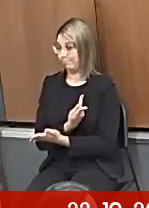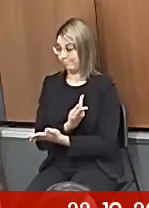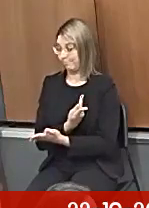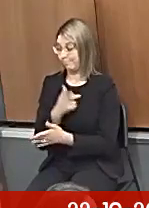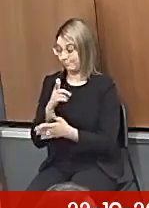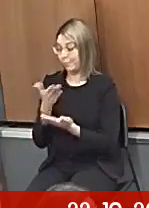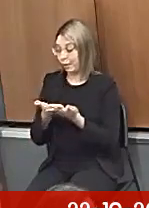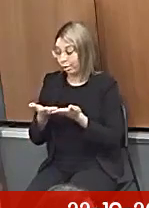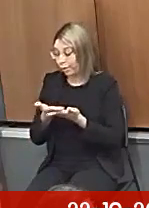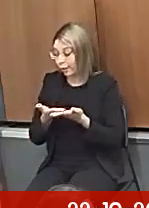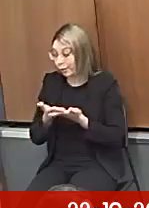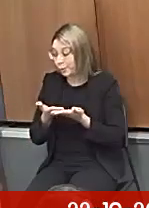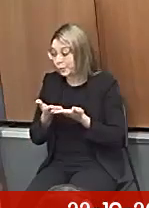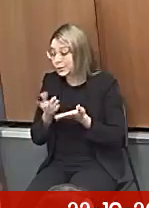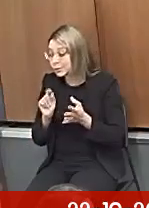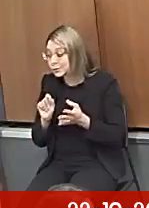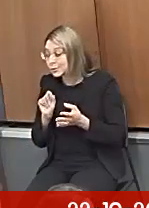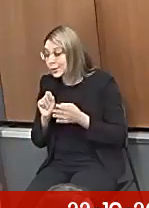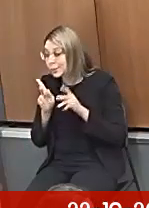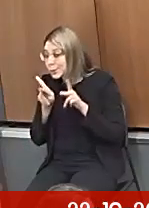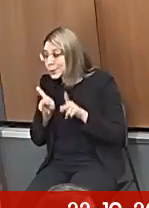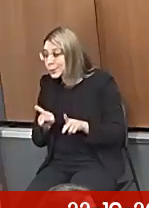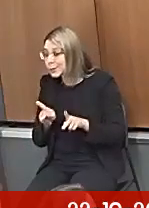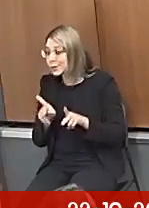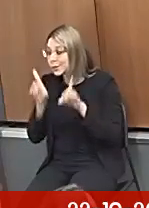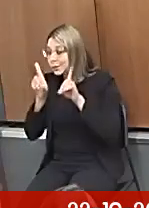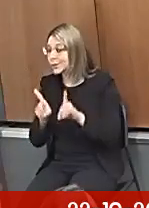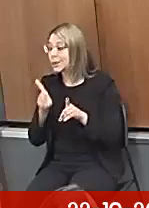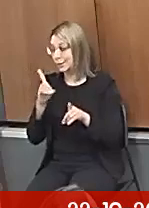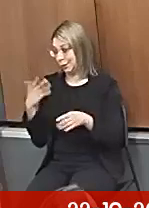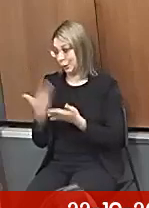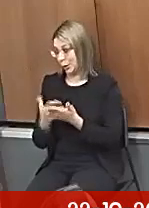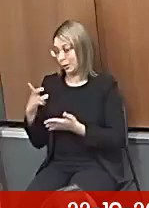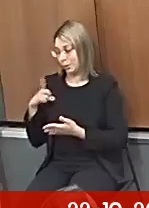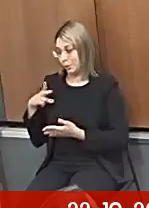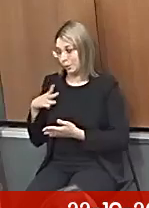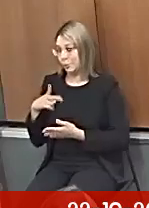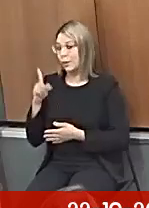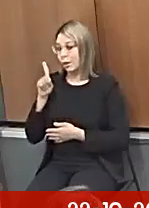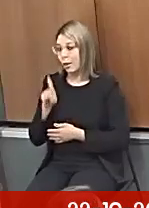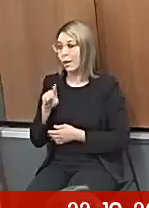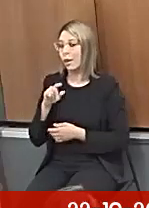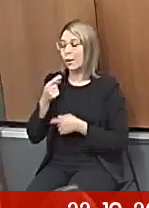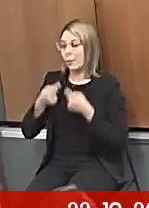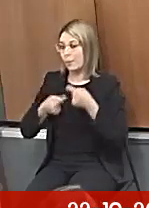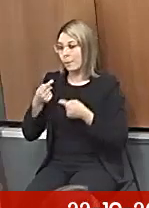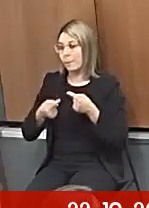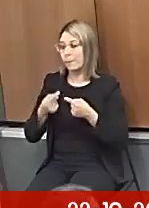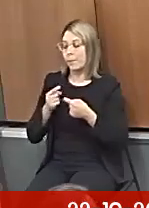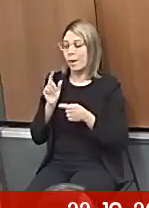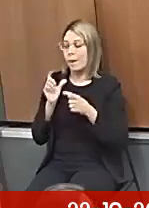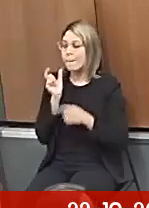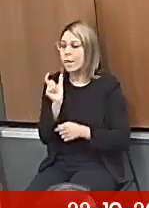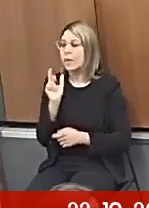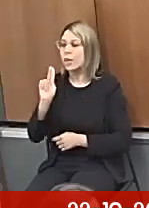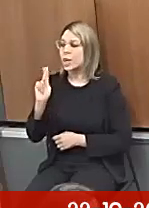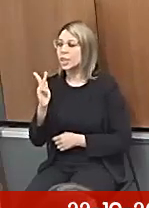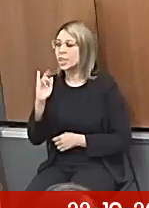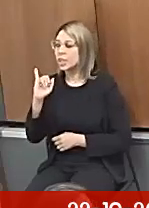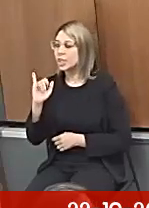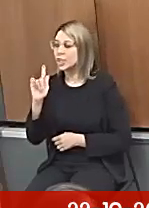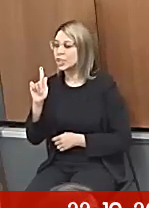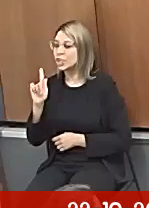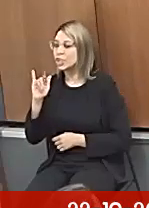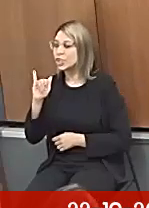ao tratamento com as pessoas com deficiência nas escolas particulares. Uma política higienista,